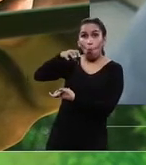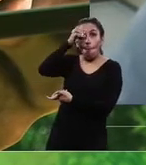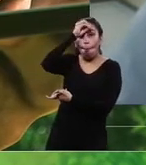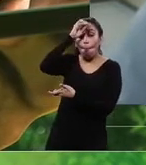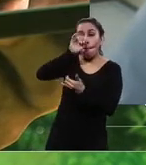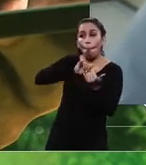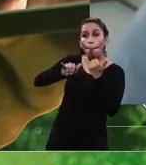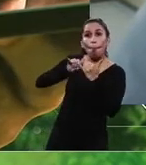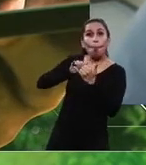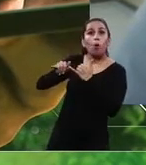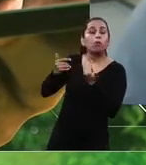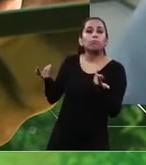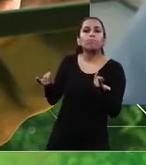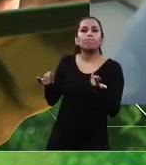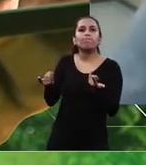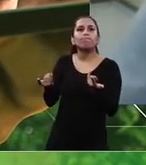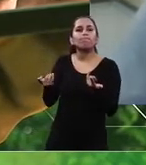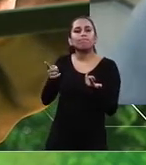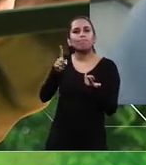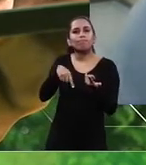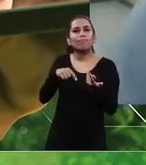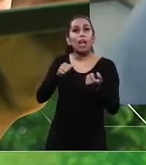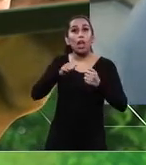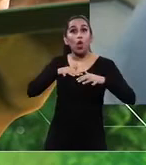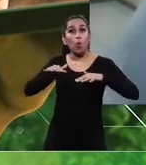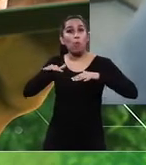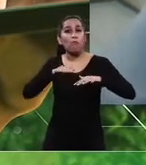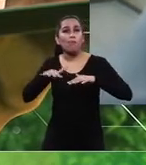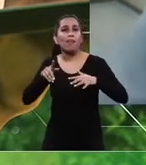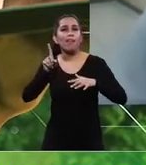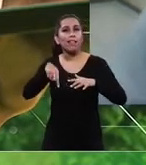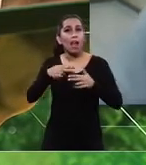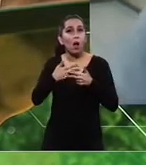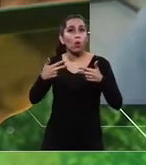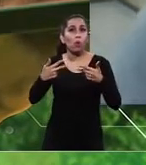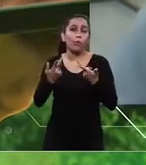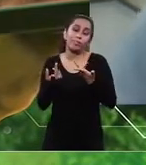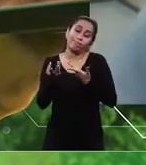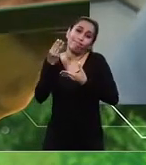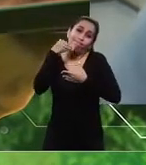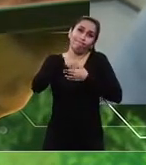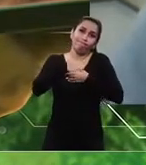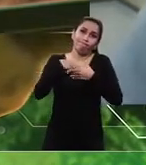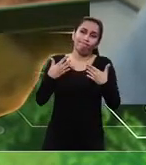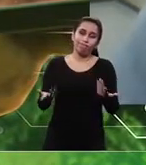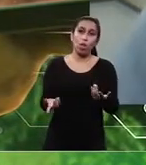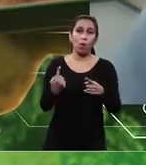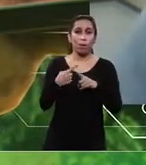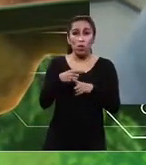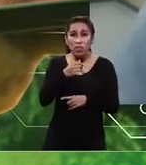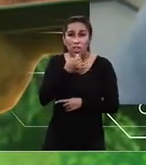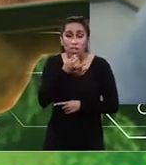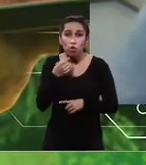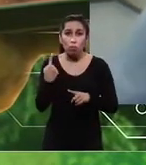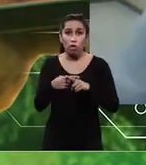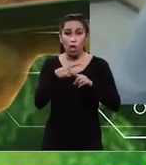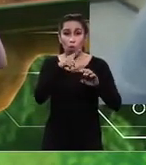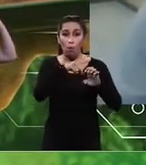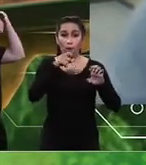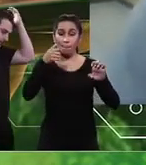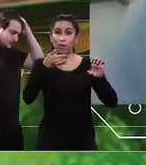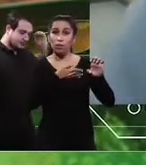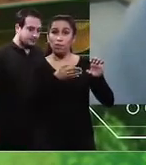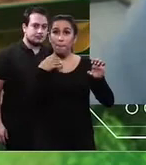ela é um movimento interno. Eu lamento, porque o empreendedorismo brasileiro, a